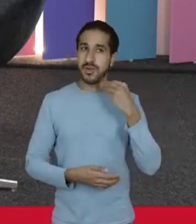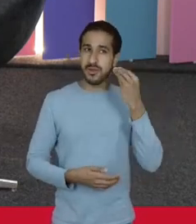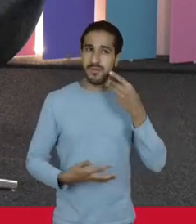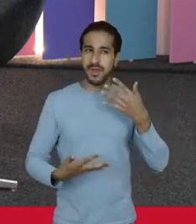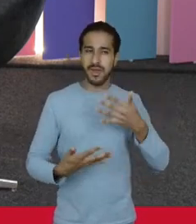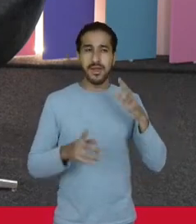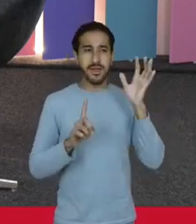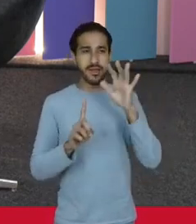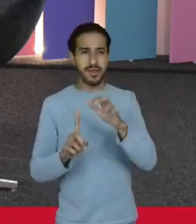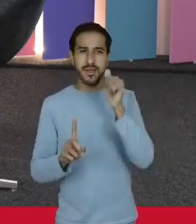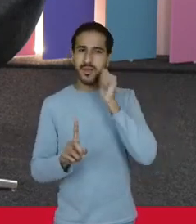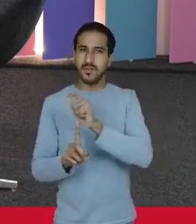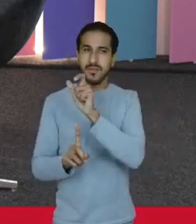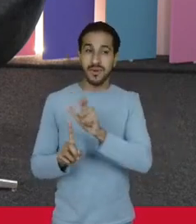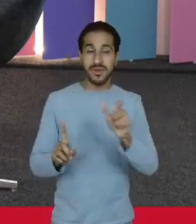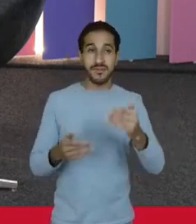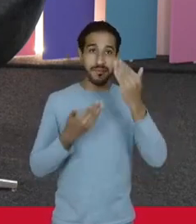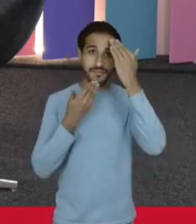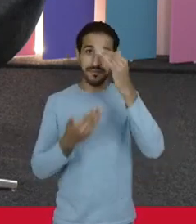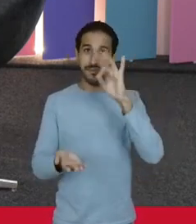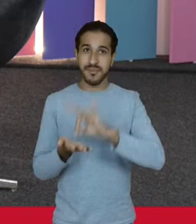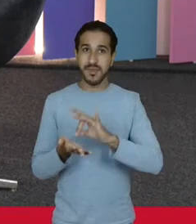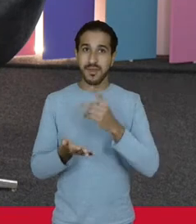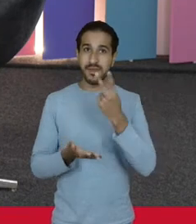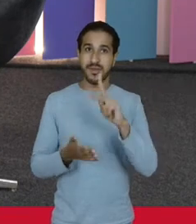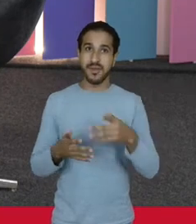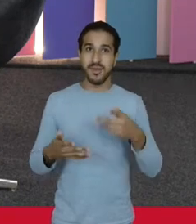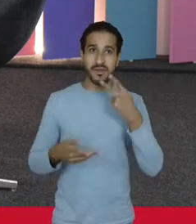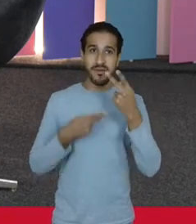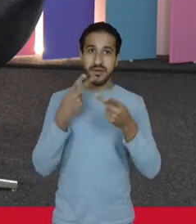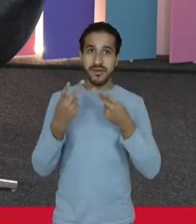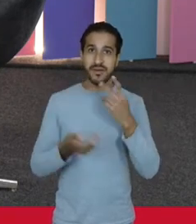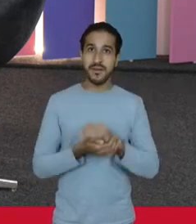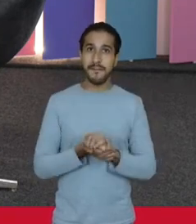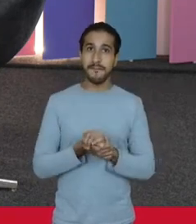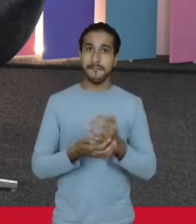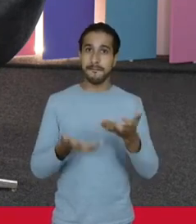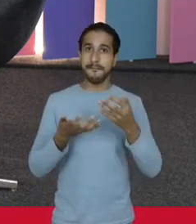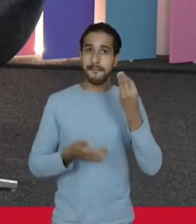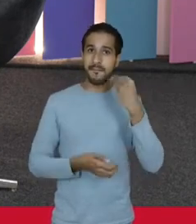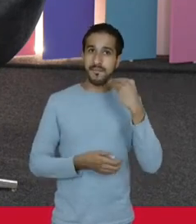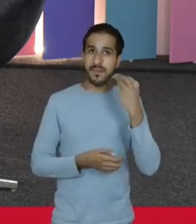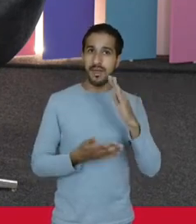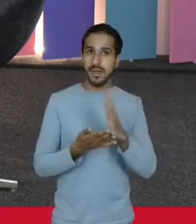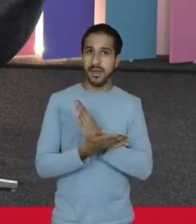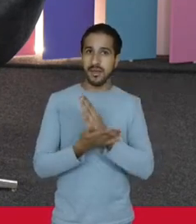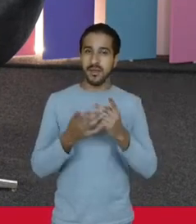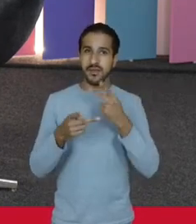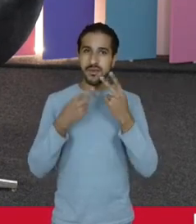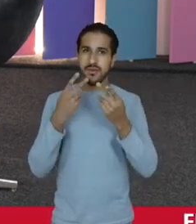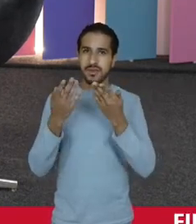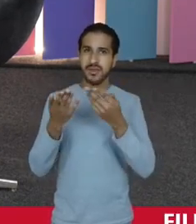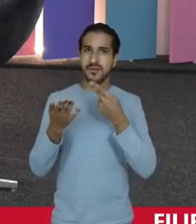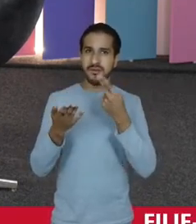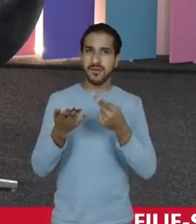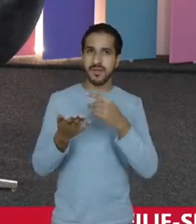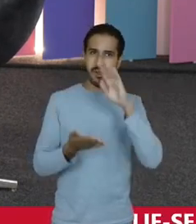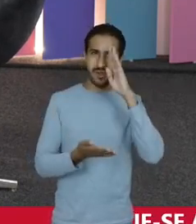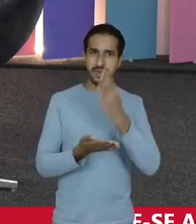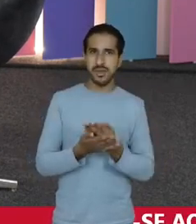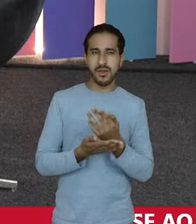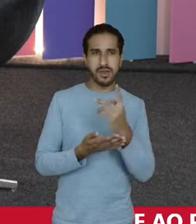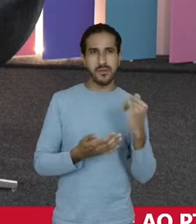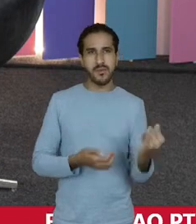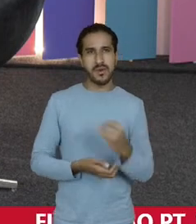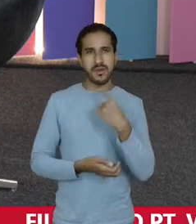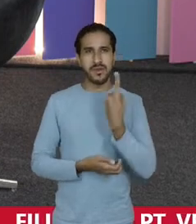que inspira as mulheres. Então, eu te agradeço muito pela sua fala. Eu quero aproveitar alguns dos pontos que você disse. Acho que o mais